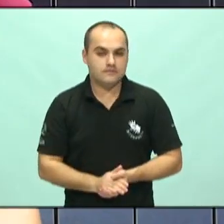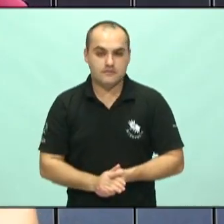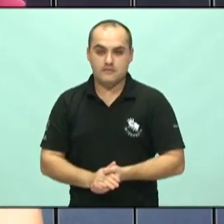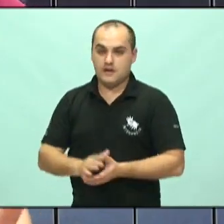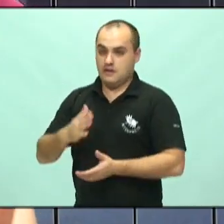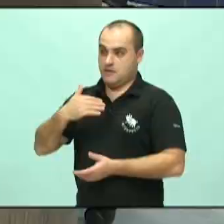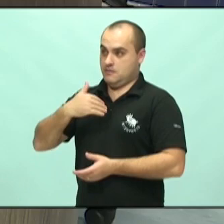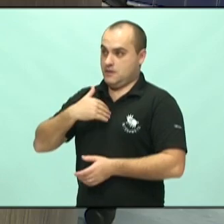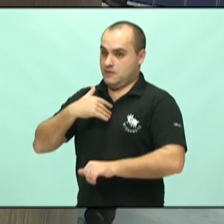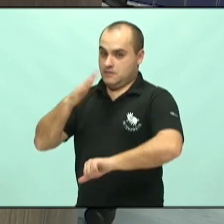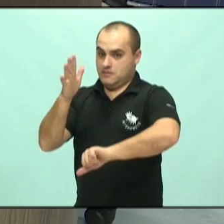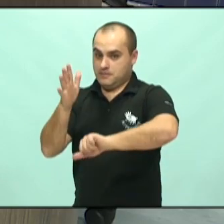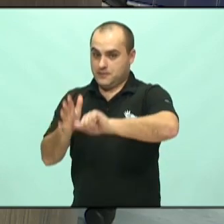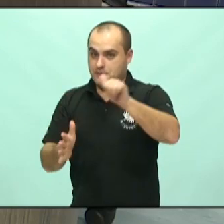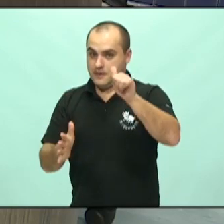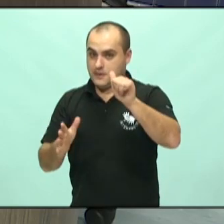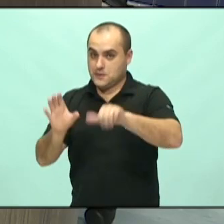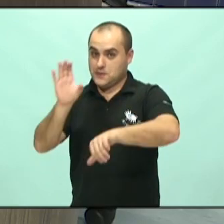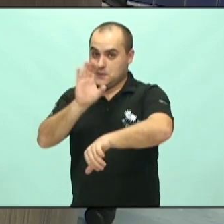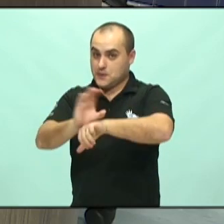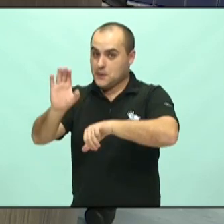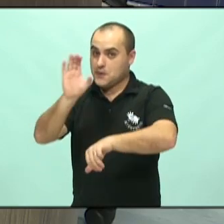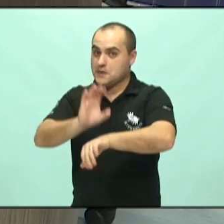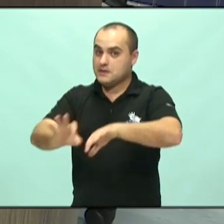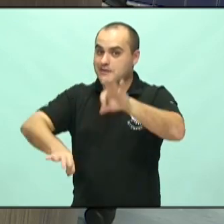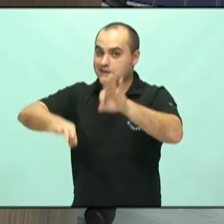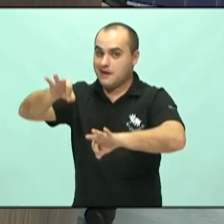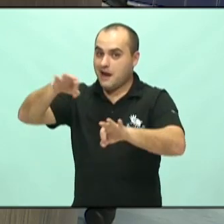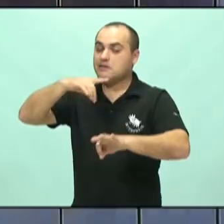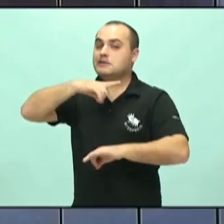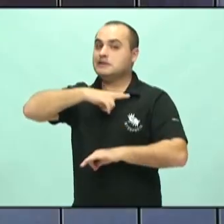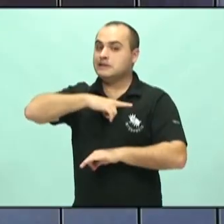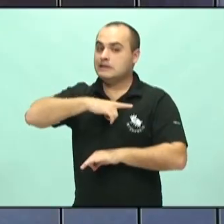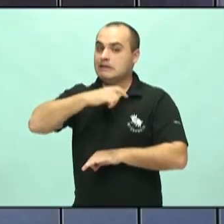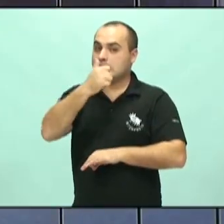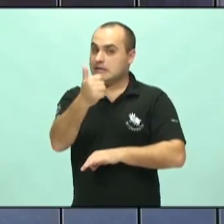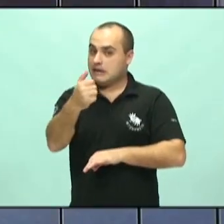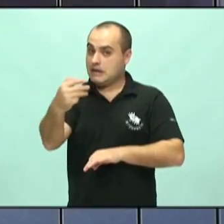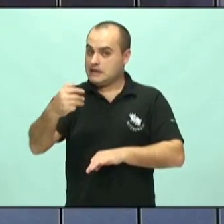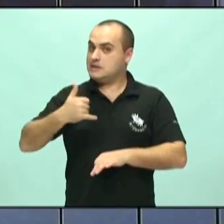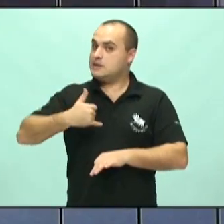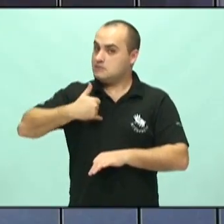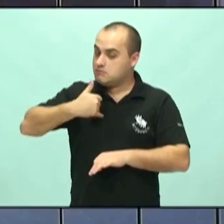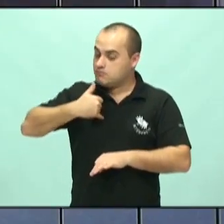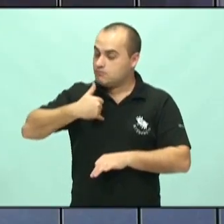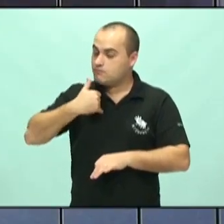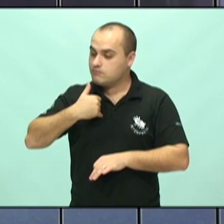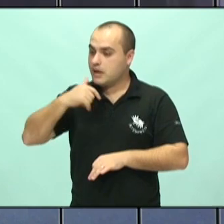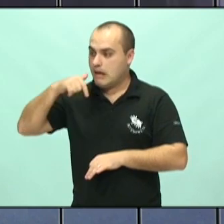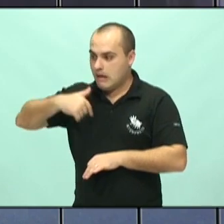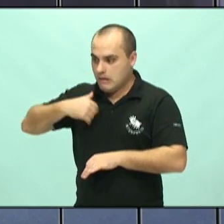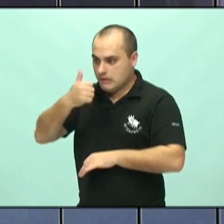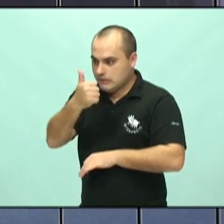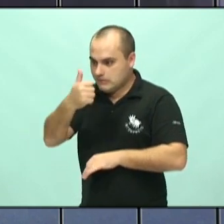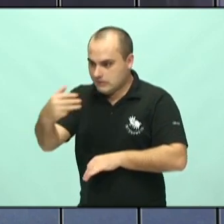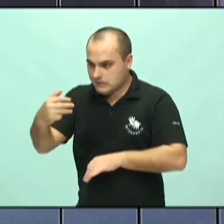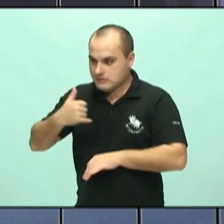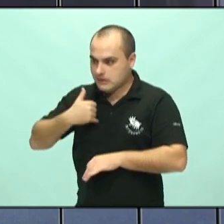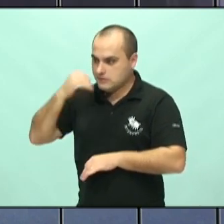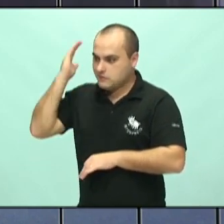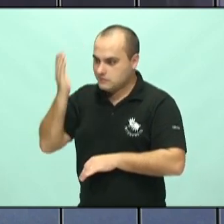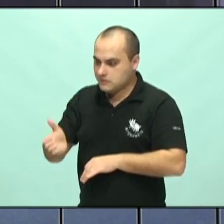foi lá quando eu tinha 13 anos de idade. Então, já com essa idade, eu já me apaixonei por esse universo, né?